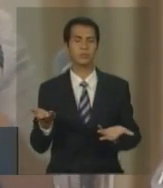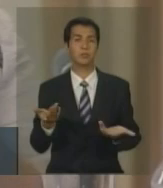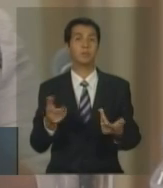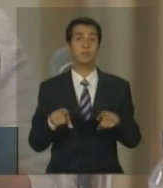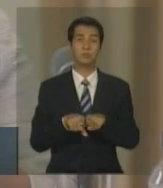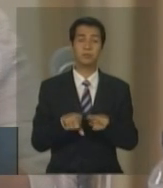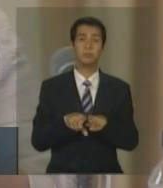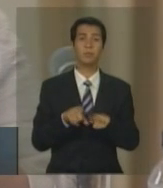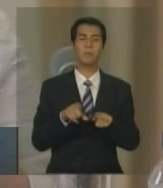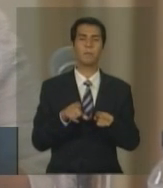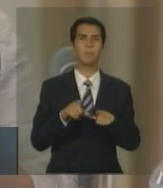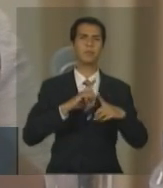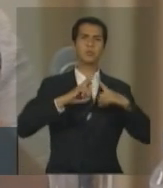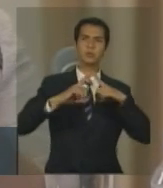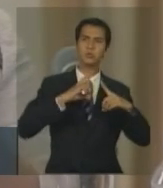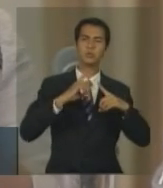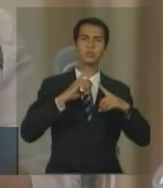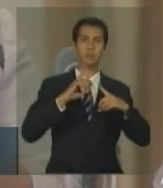Quais serão